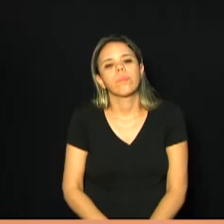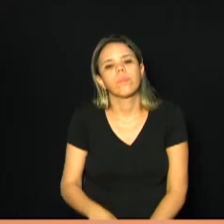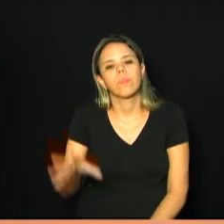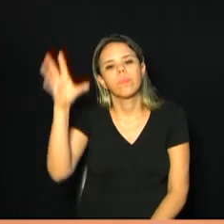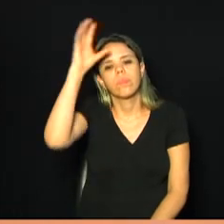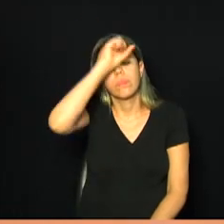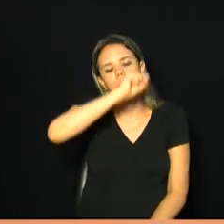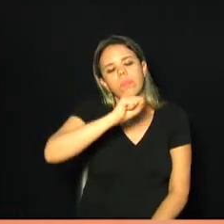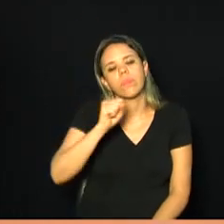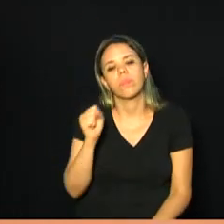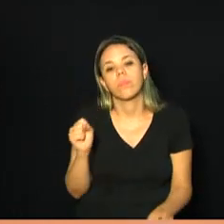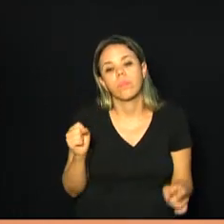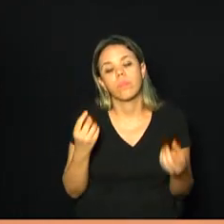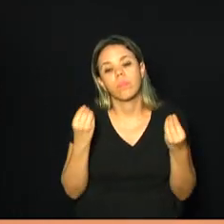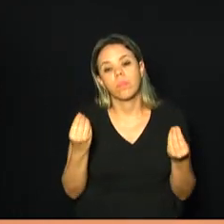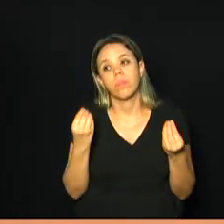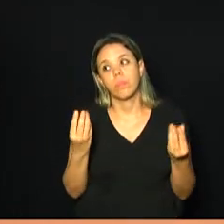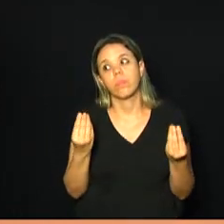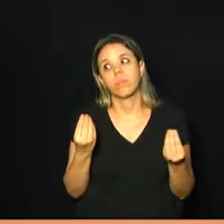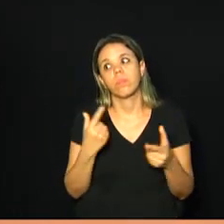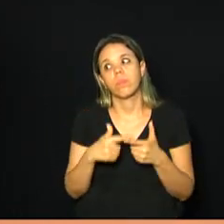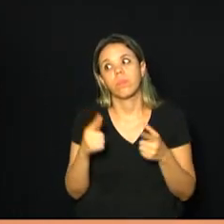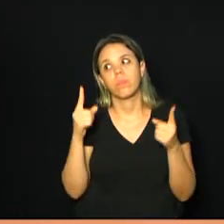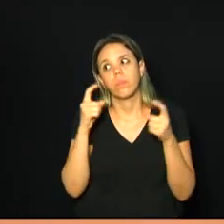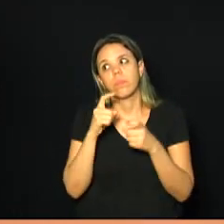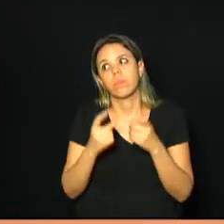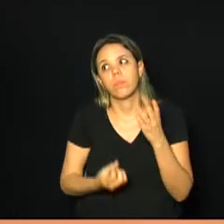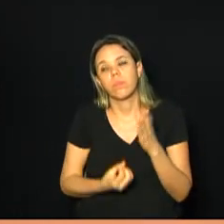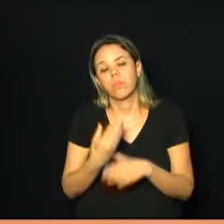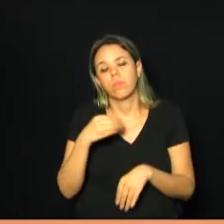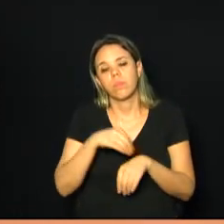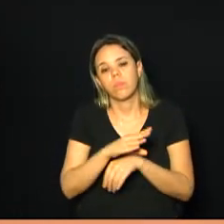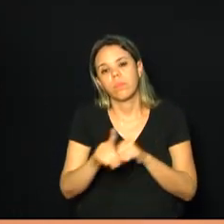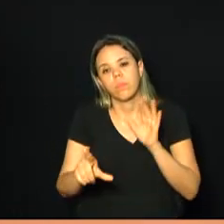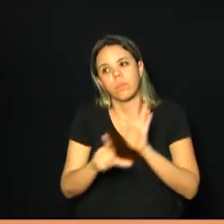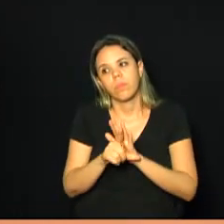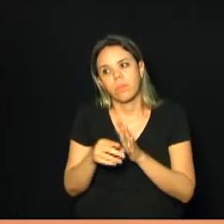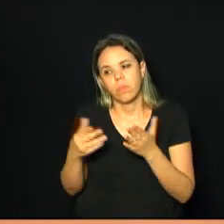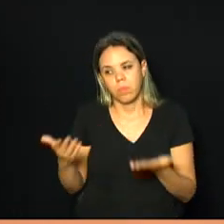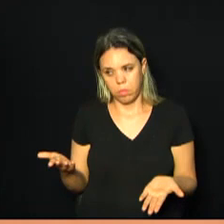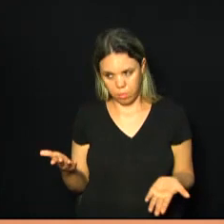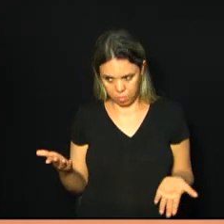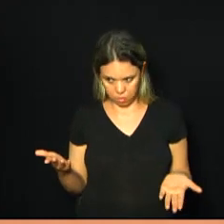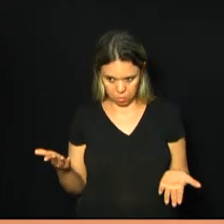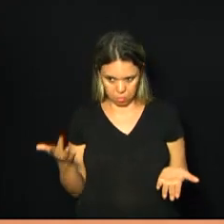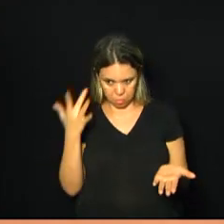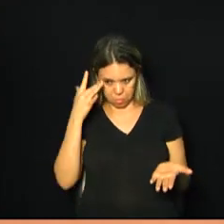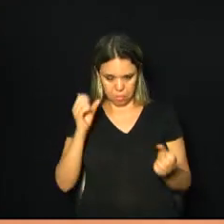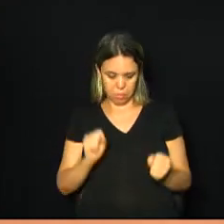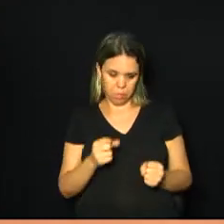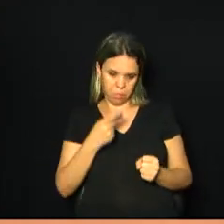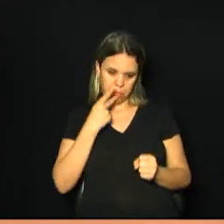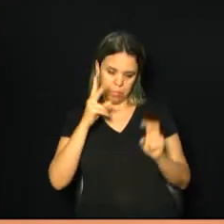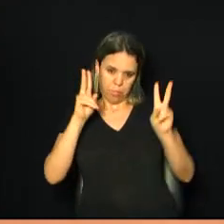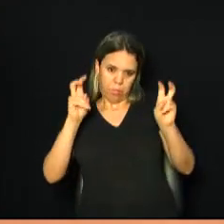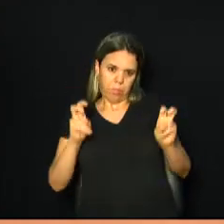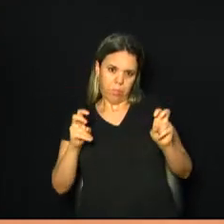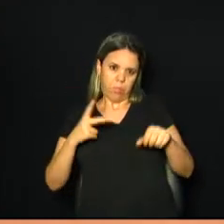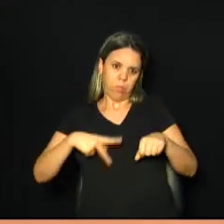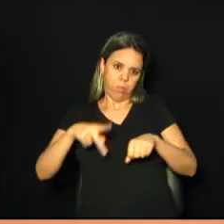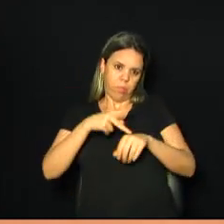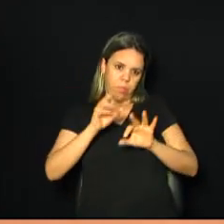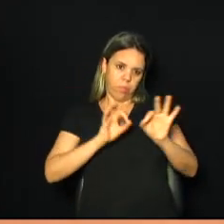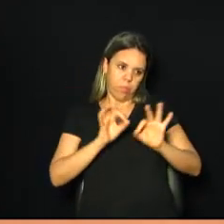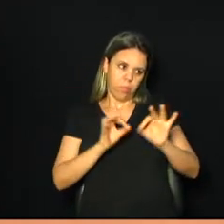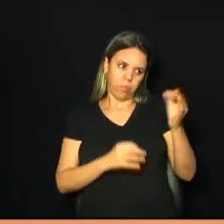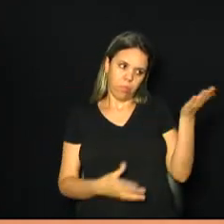a complexidade de trazer uma lei não sei nem se eu posso dizer esse termo, se o país estava preparado